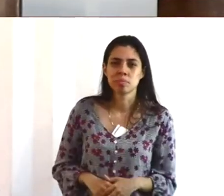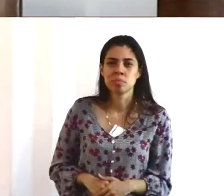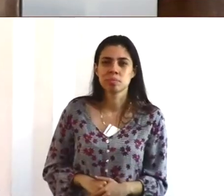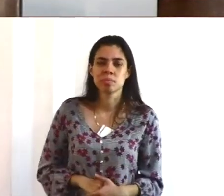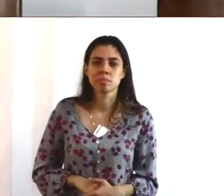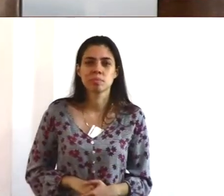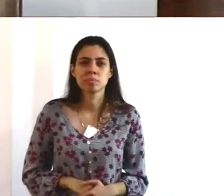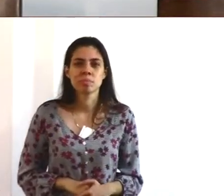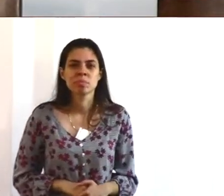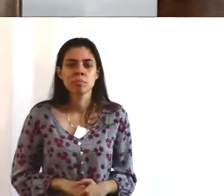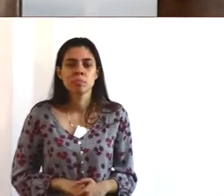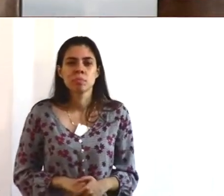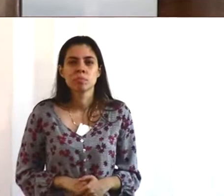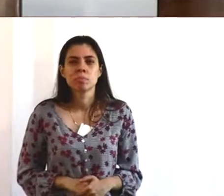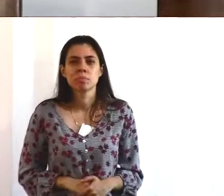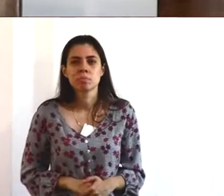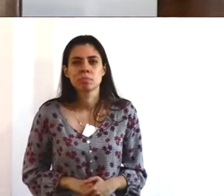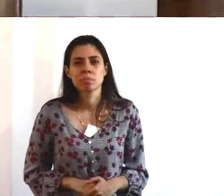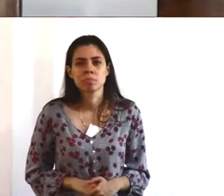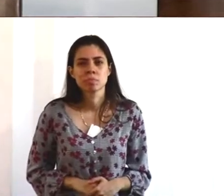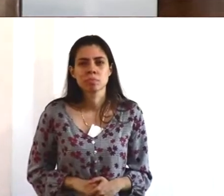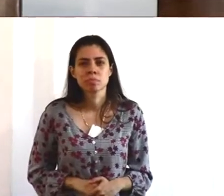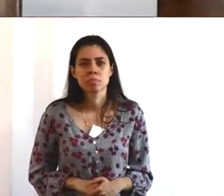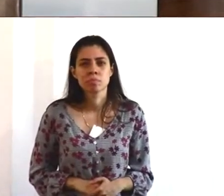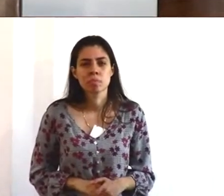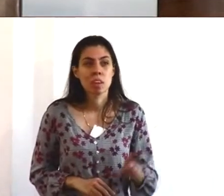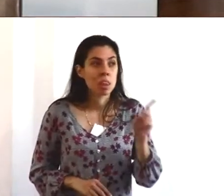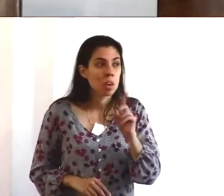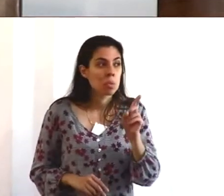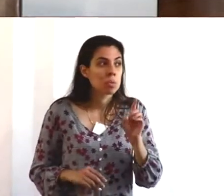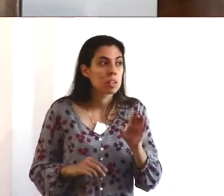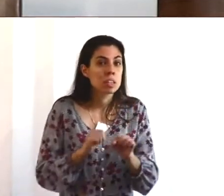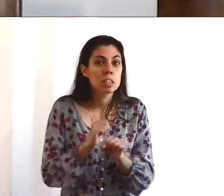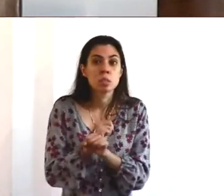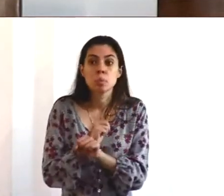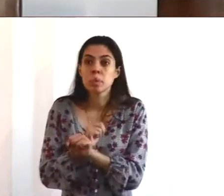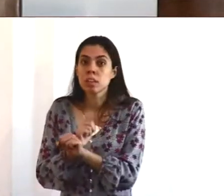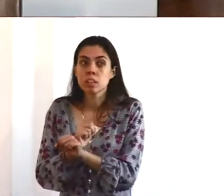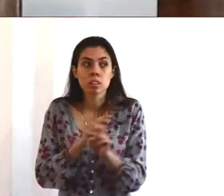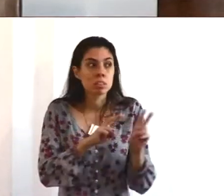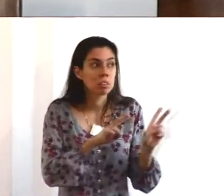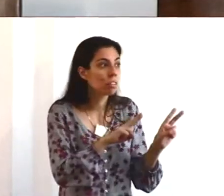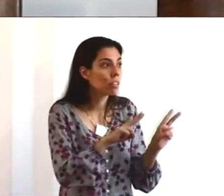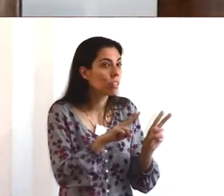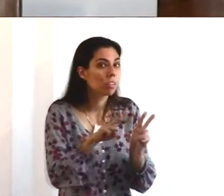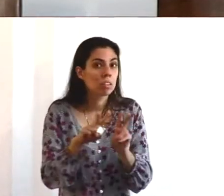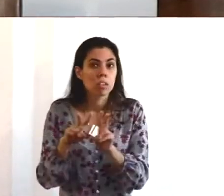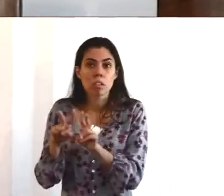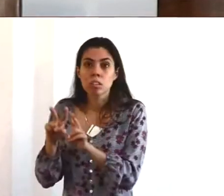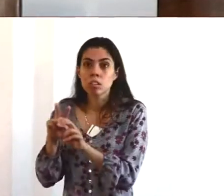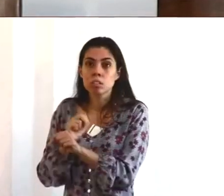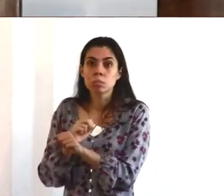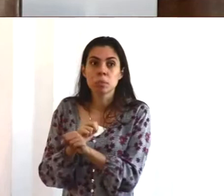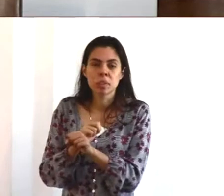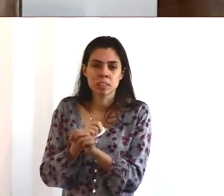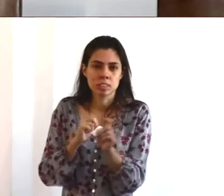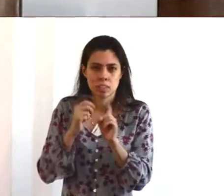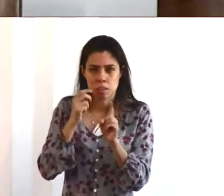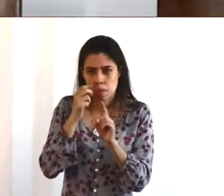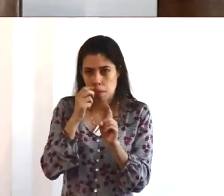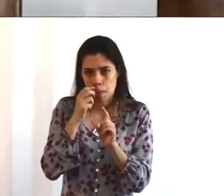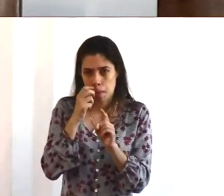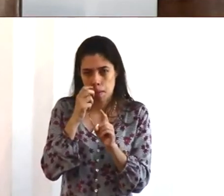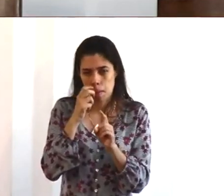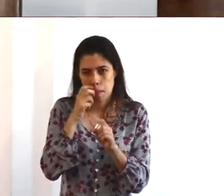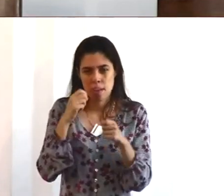ali inertes diante do que está acontecendo à nossa volta. Ele nos dá o bálsamo que nós precisamos,